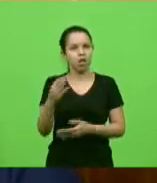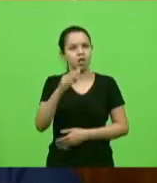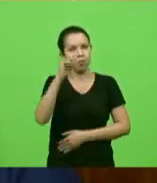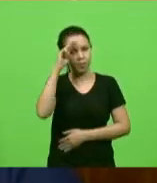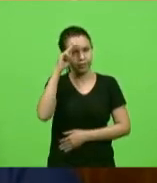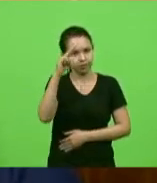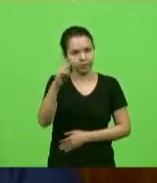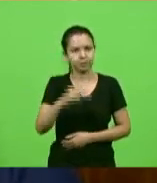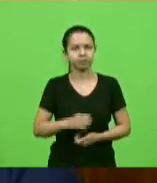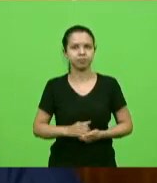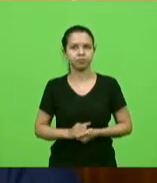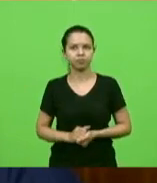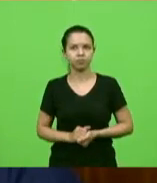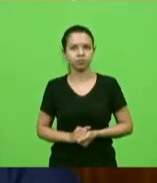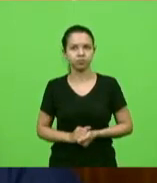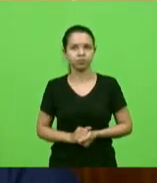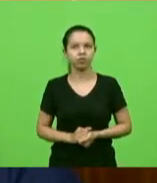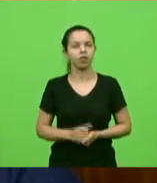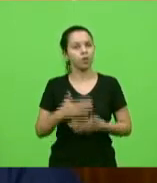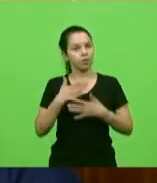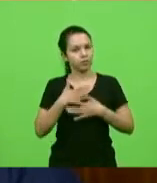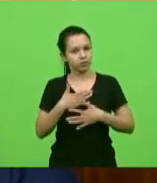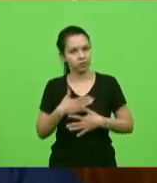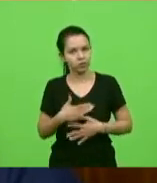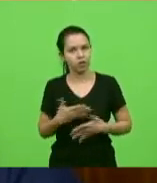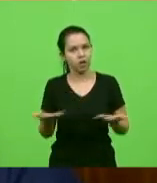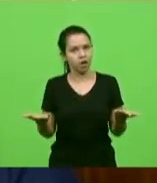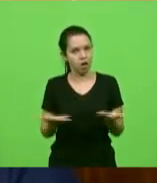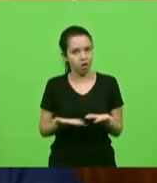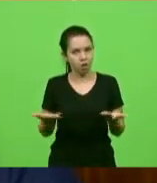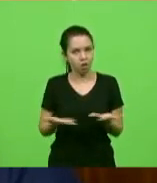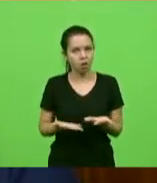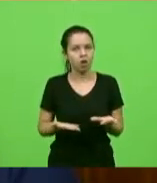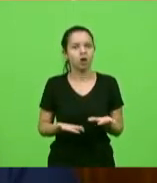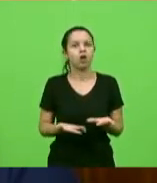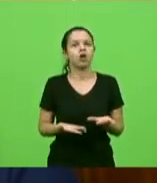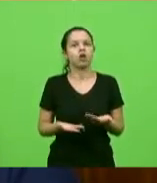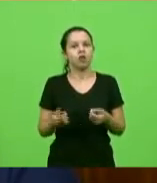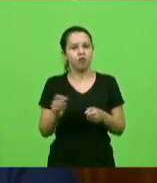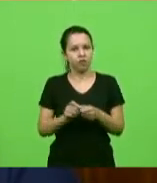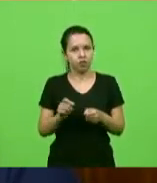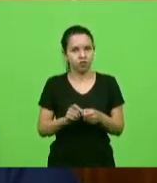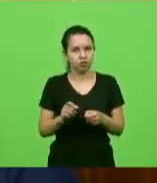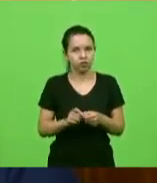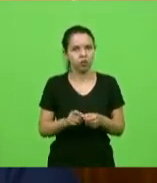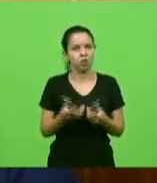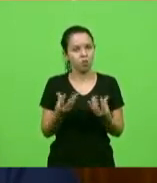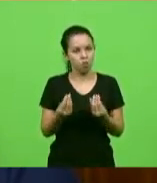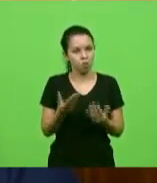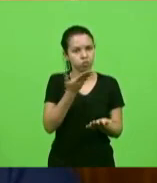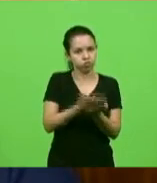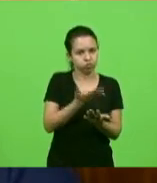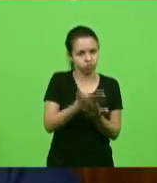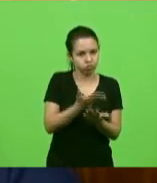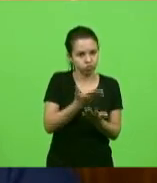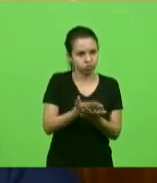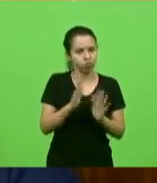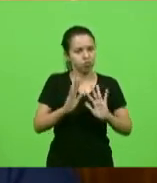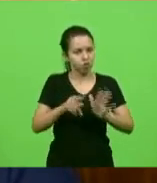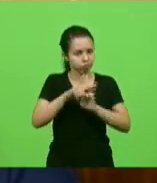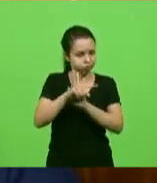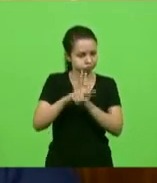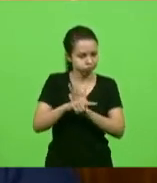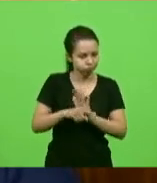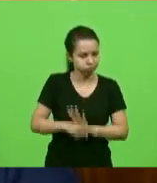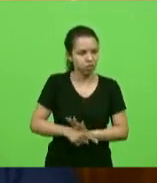da Silva. Com a mesma serenidade, o faço agora, depois de muito me debruçar sobre os autos e analisar